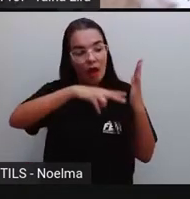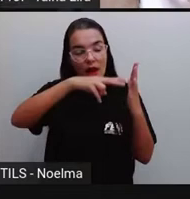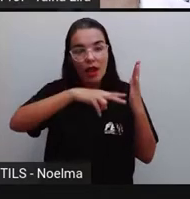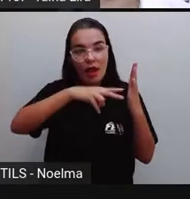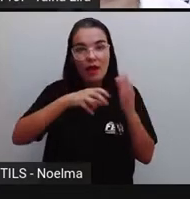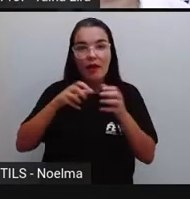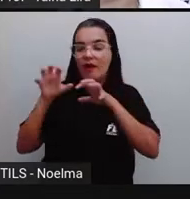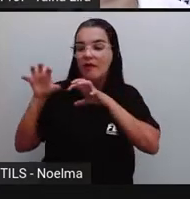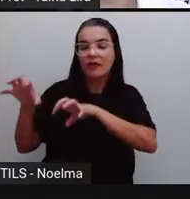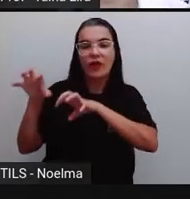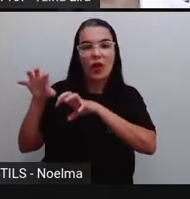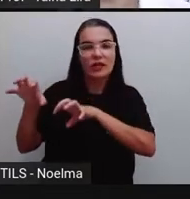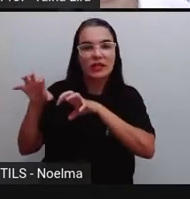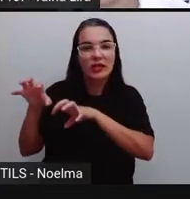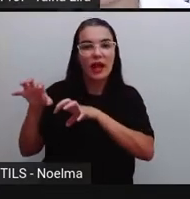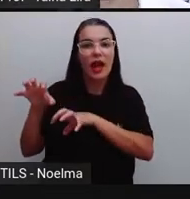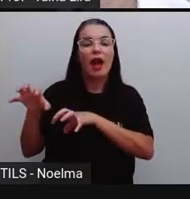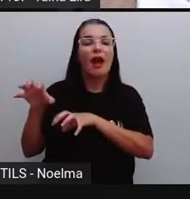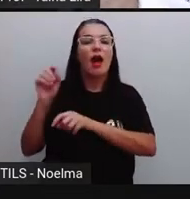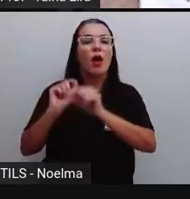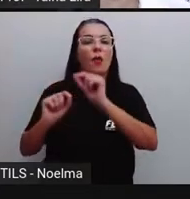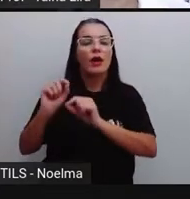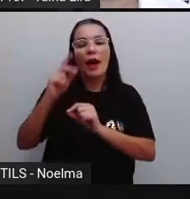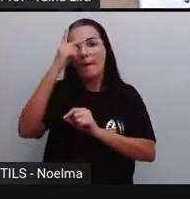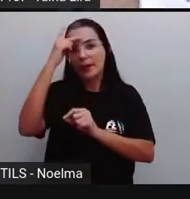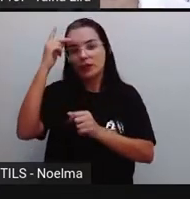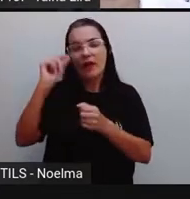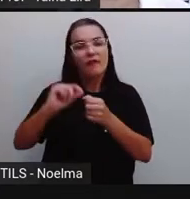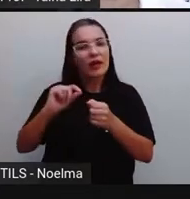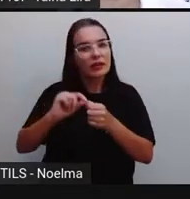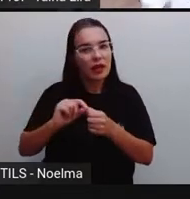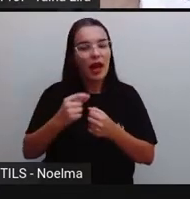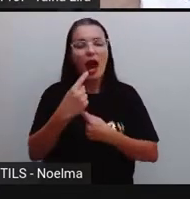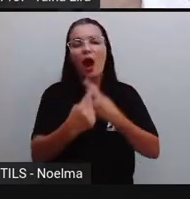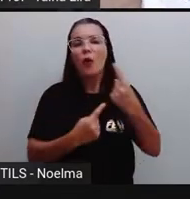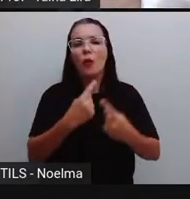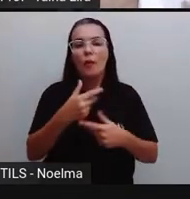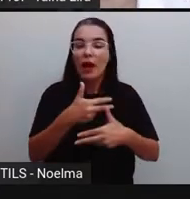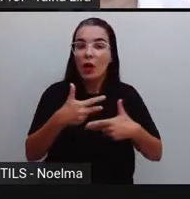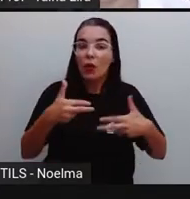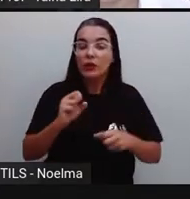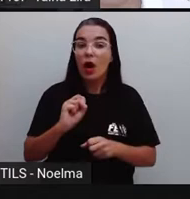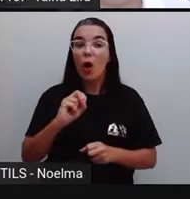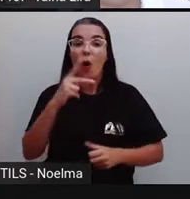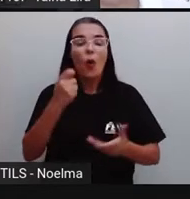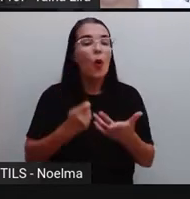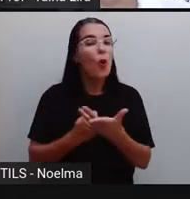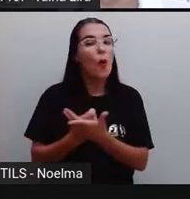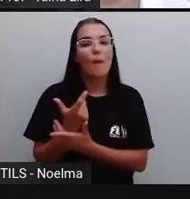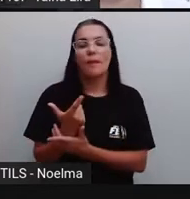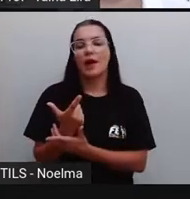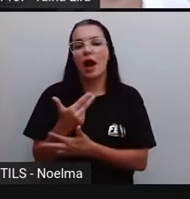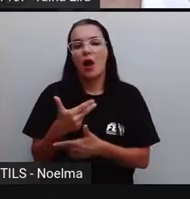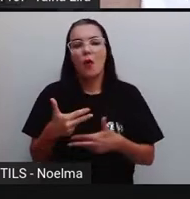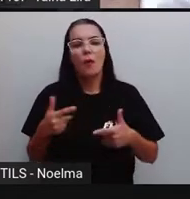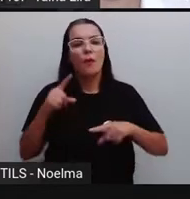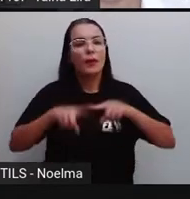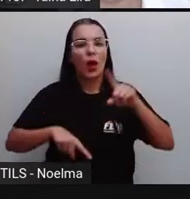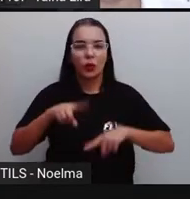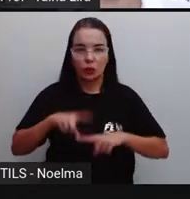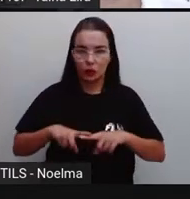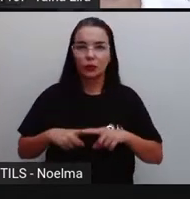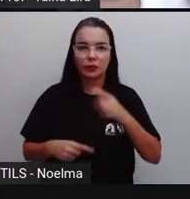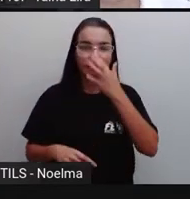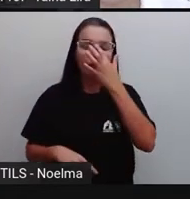a fazer algo ou até mesmo, né, a comprar algum produto, né, a